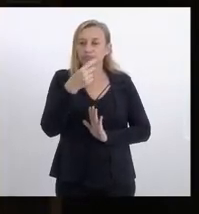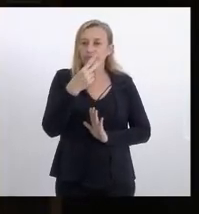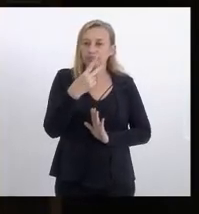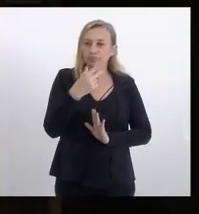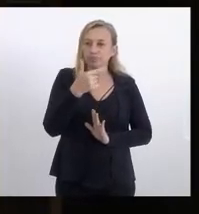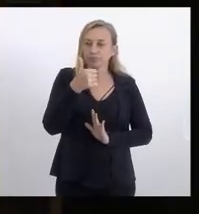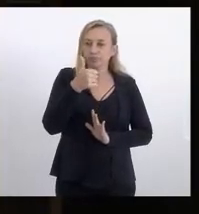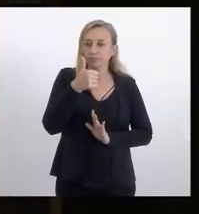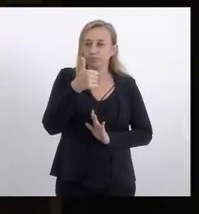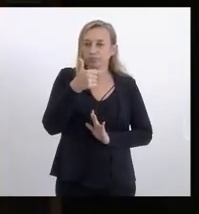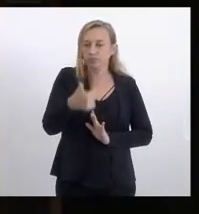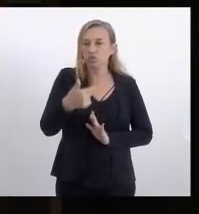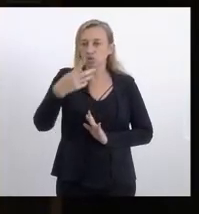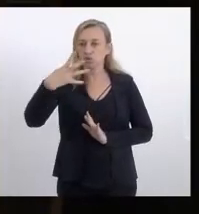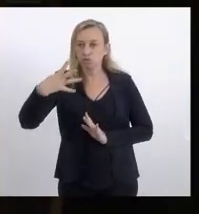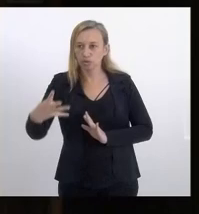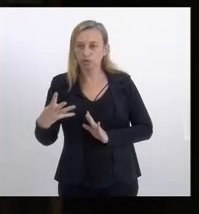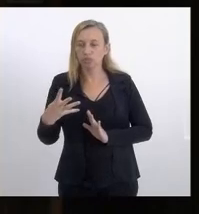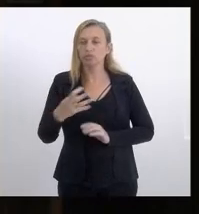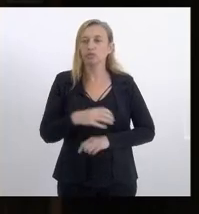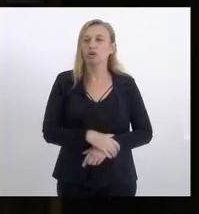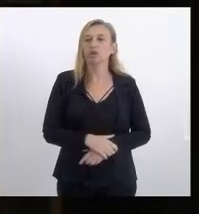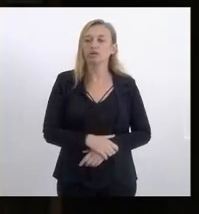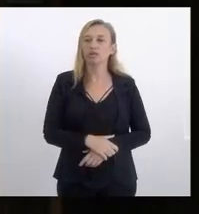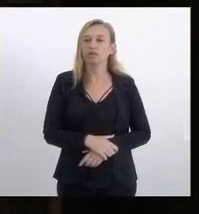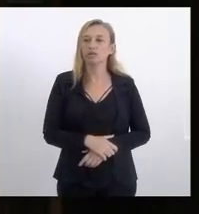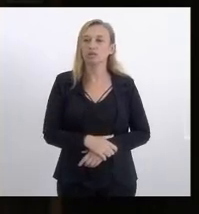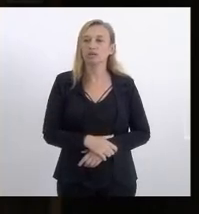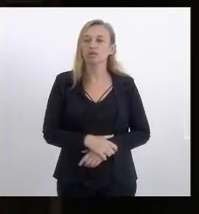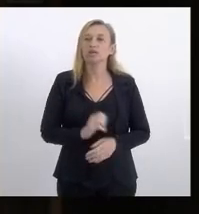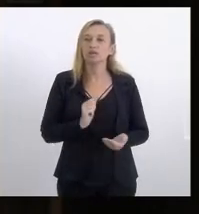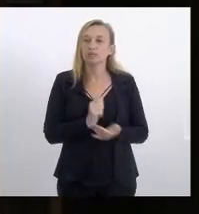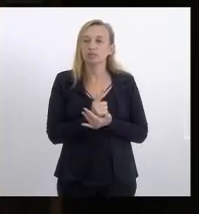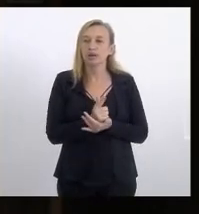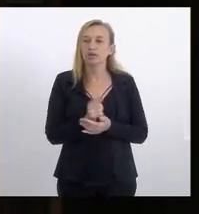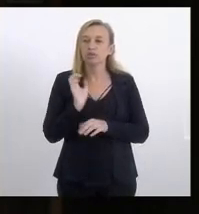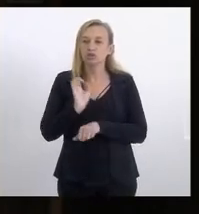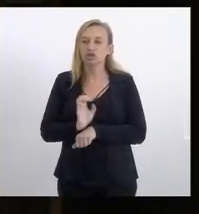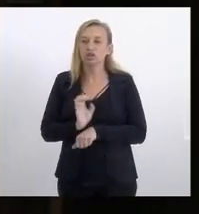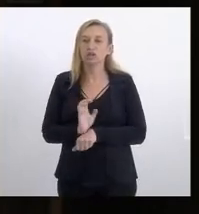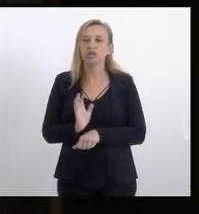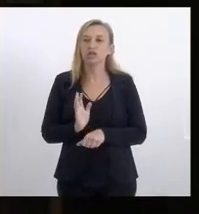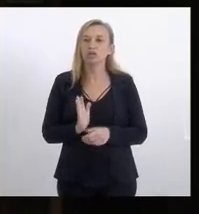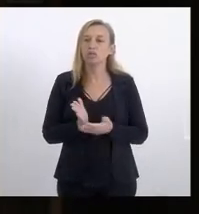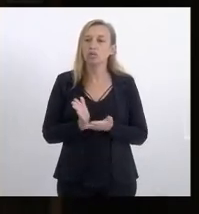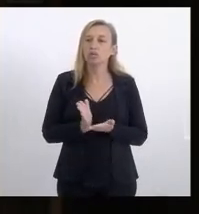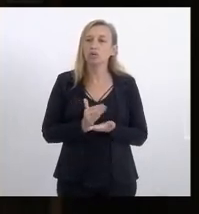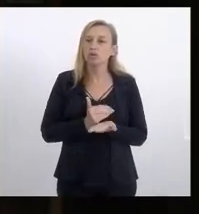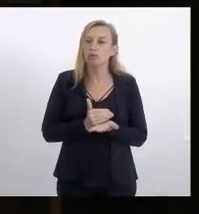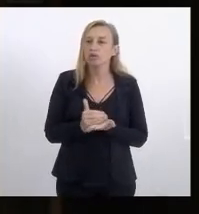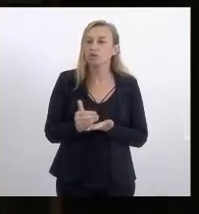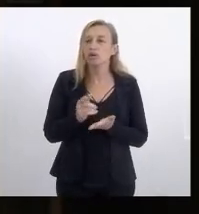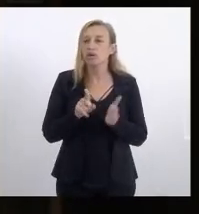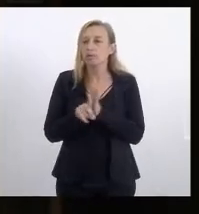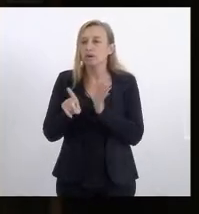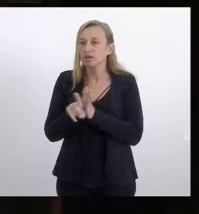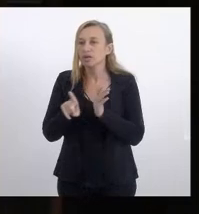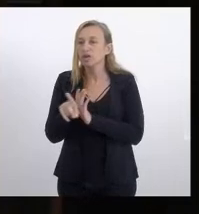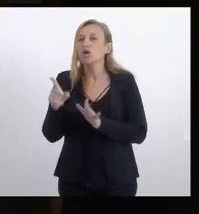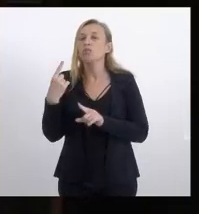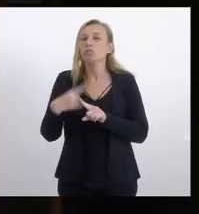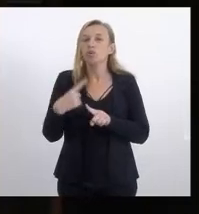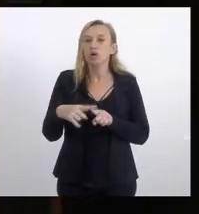abono permanência durante algum tempo abono permanência pois sendo pago para o Estado até que ele começou a ser questionado porque os